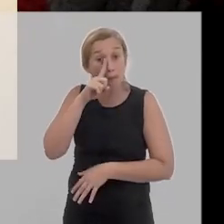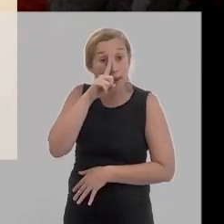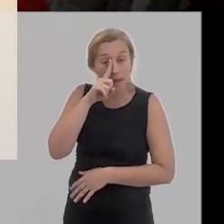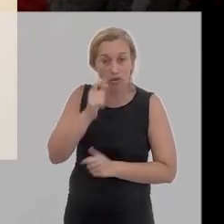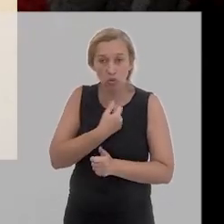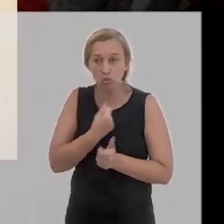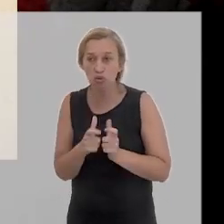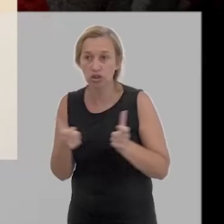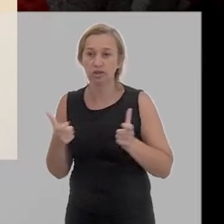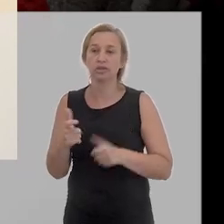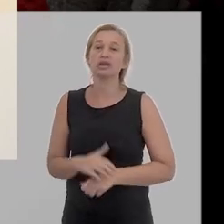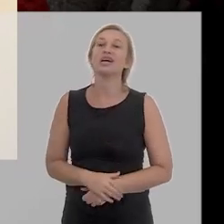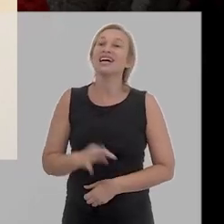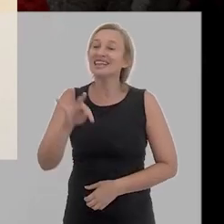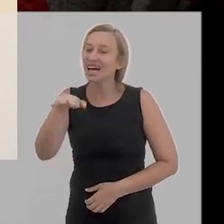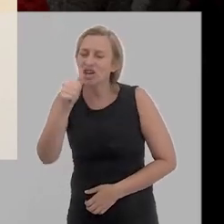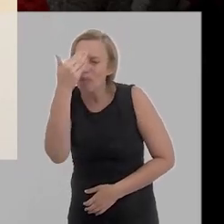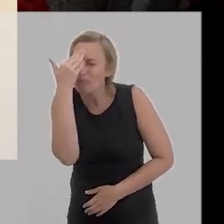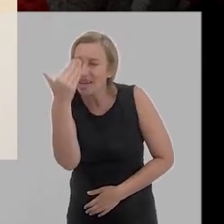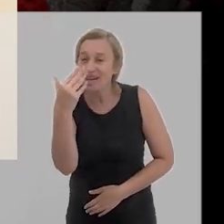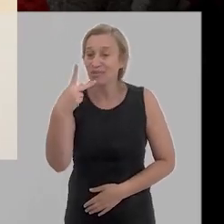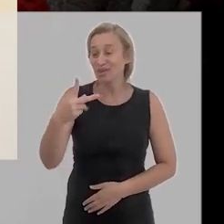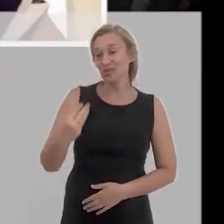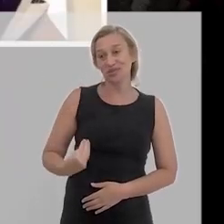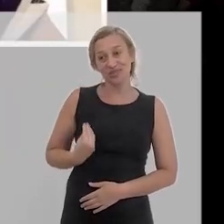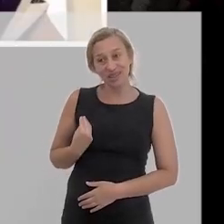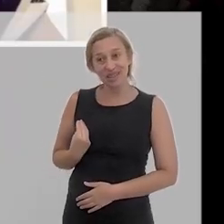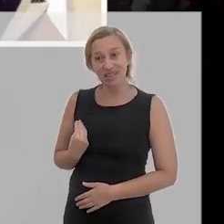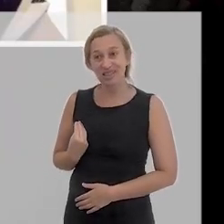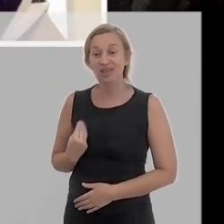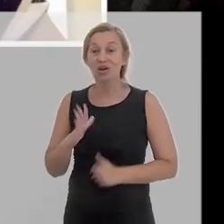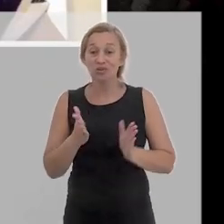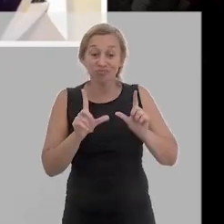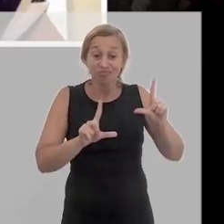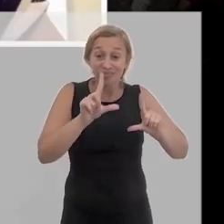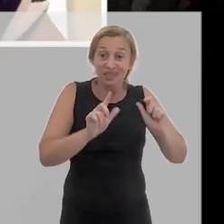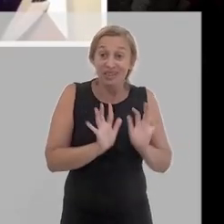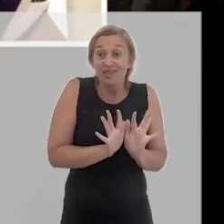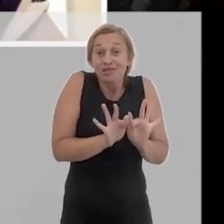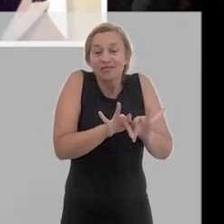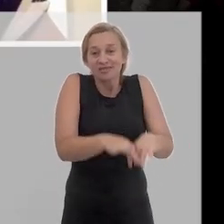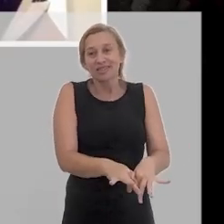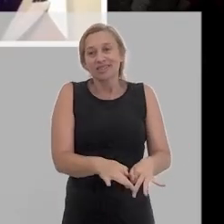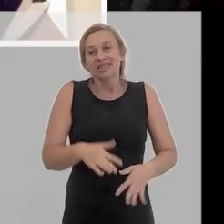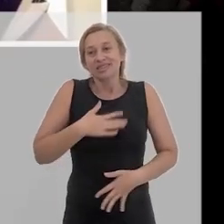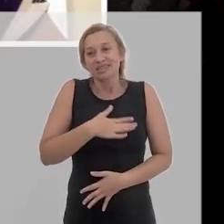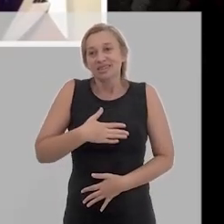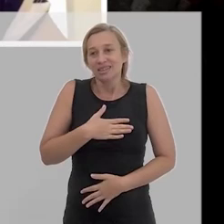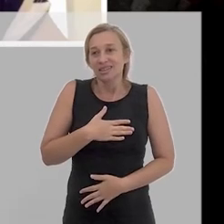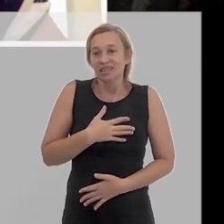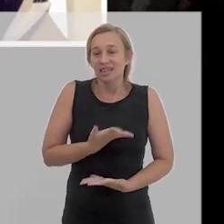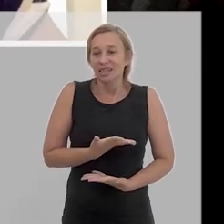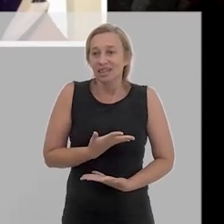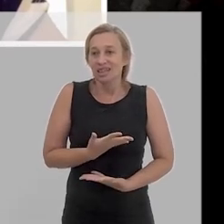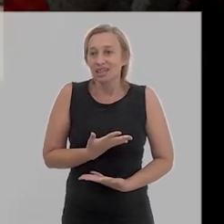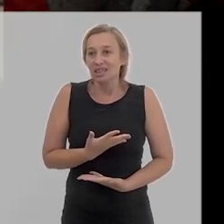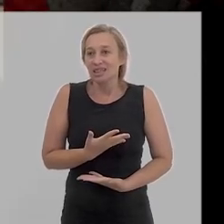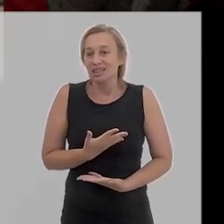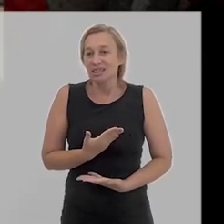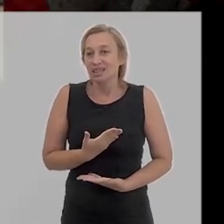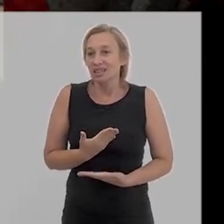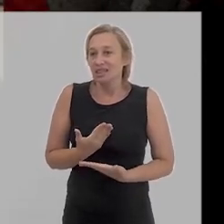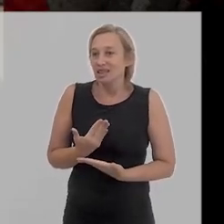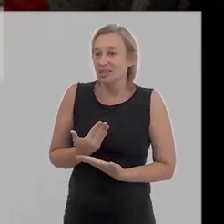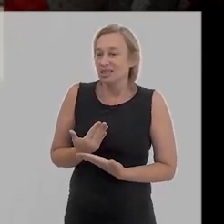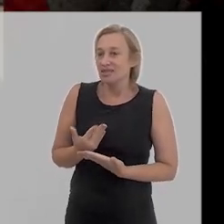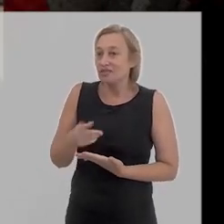escola a um risco aumentado. Tânia, muito obrigada pela participação. O programa está chegando ao fim. Gostaria